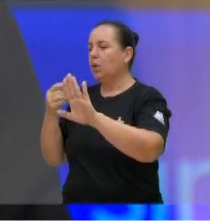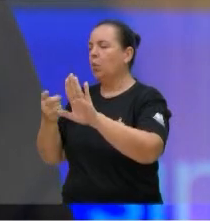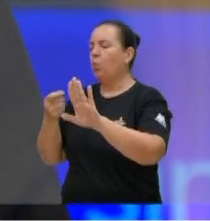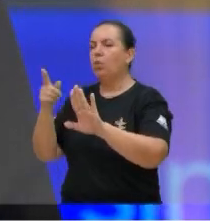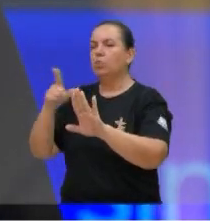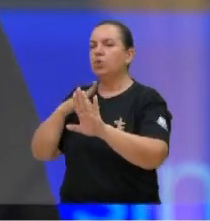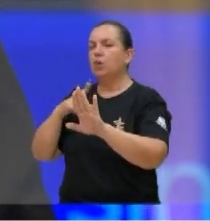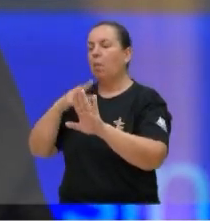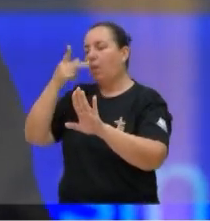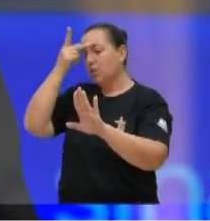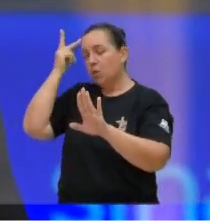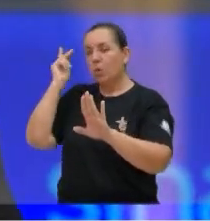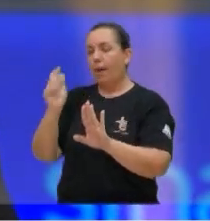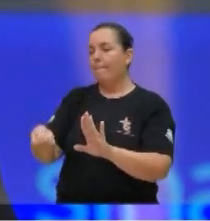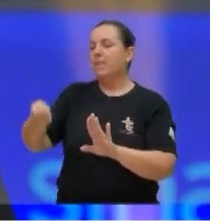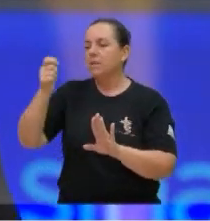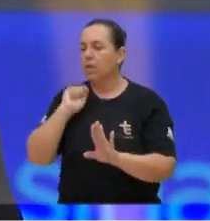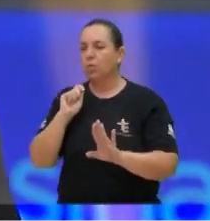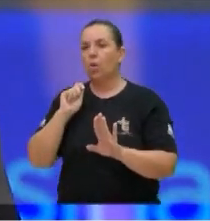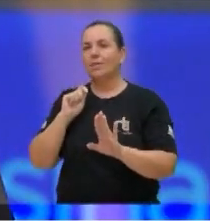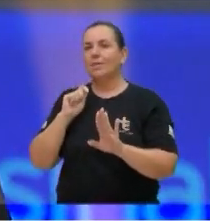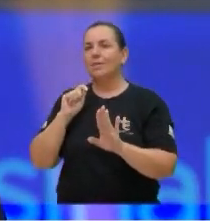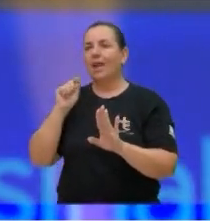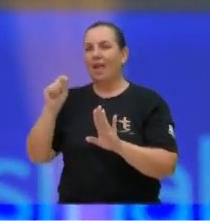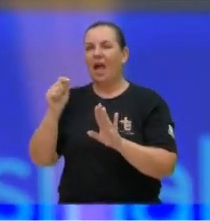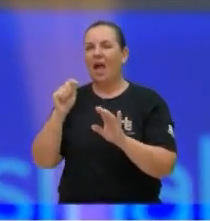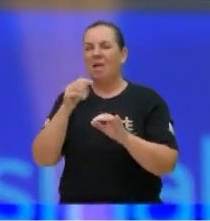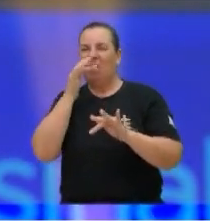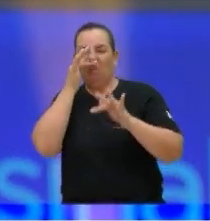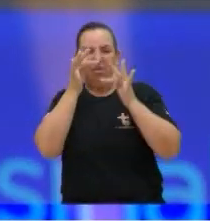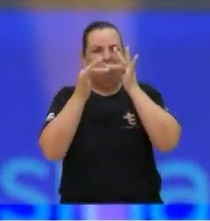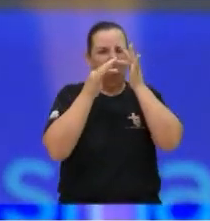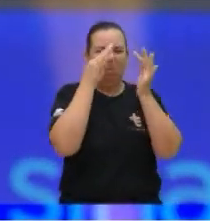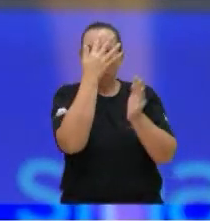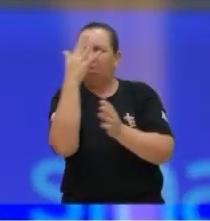caça. Era só mato naquela região onde hoje tem o